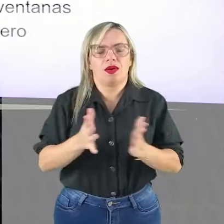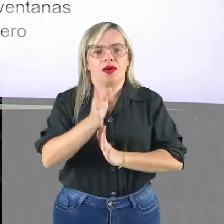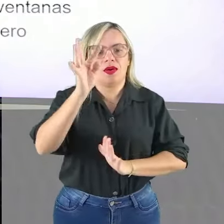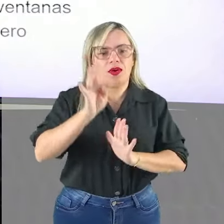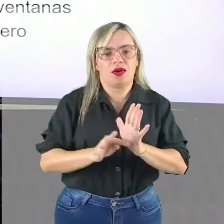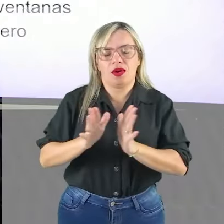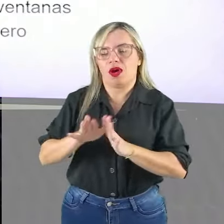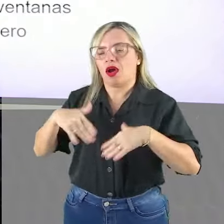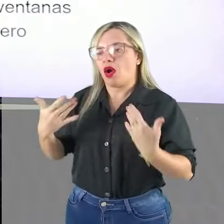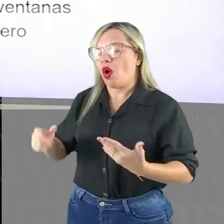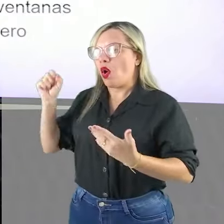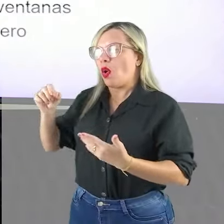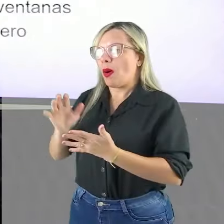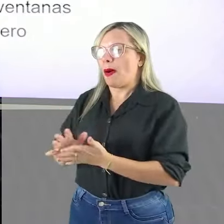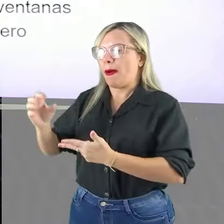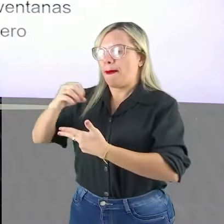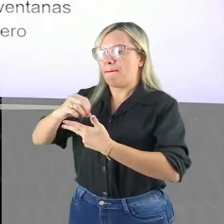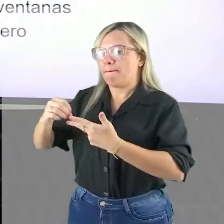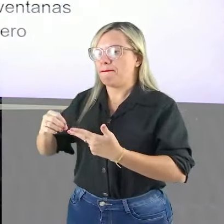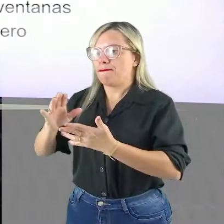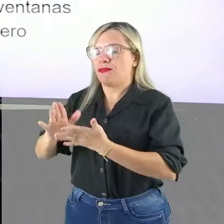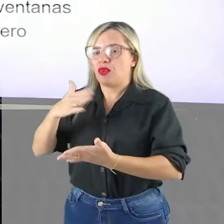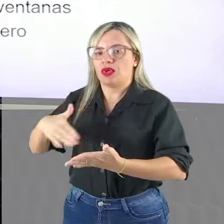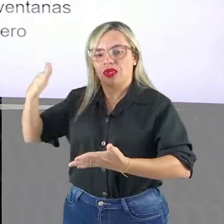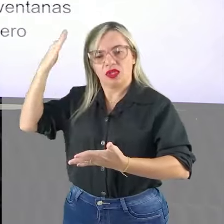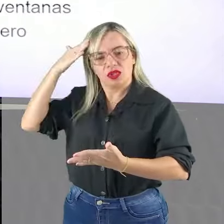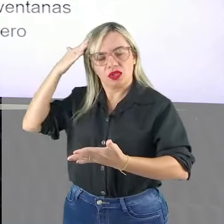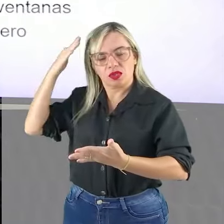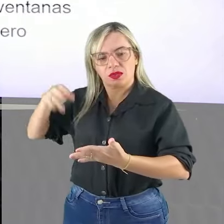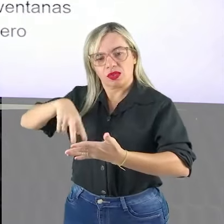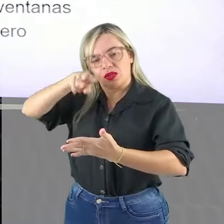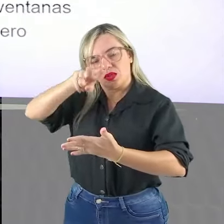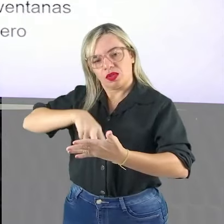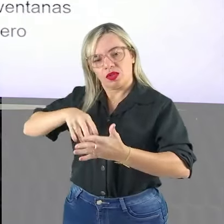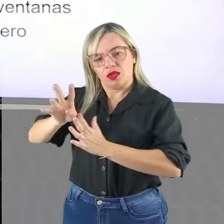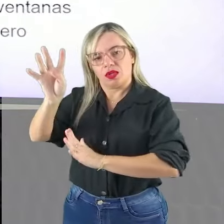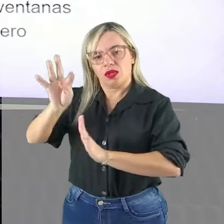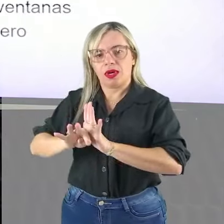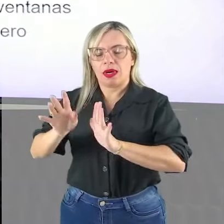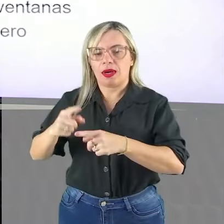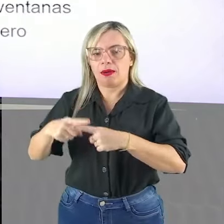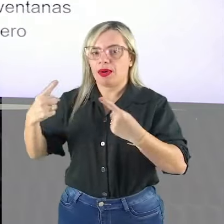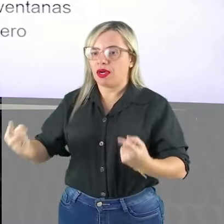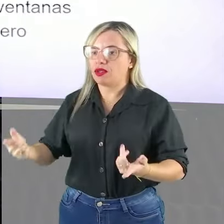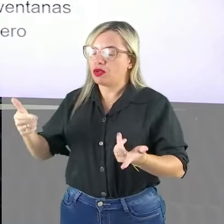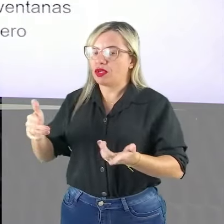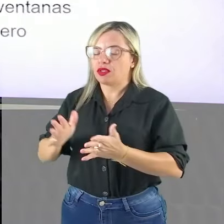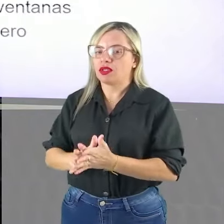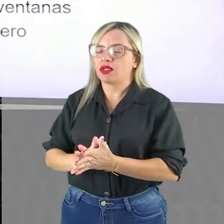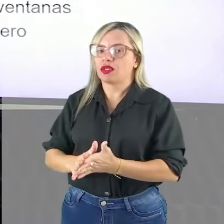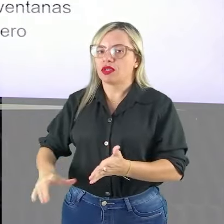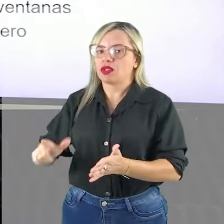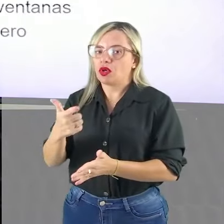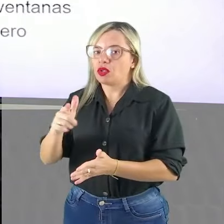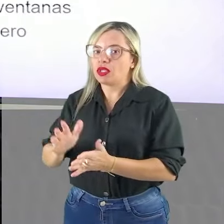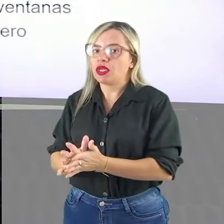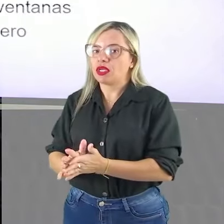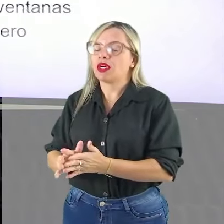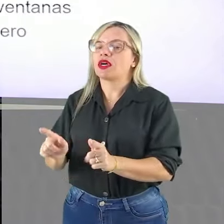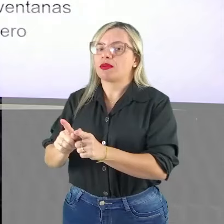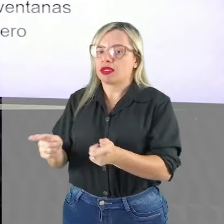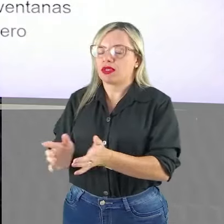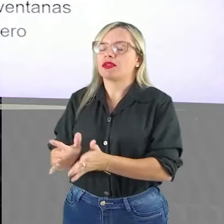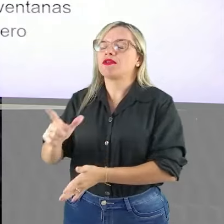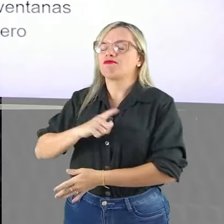fala do Enem ele a sua base é interpretação textual mas não quer dizer que não cai a gramática e nós vamos verificar verificar isso aqui